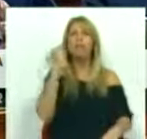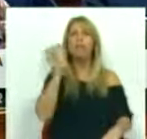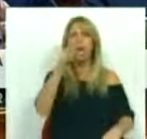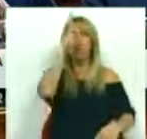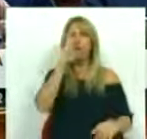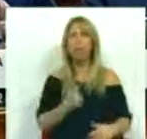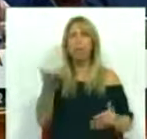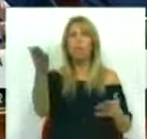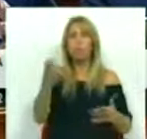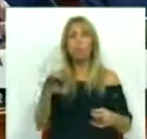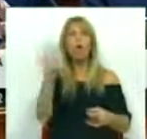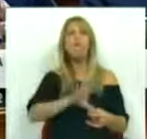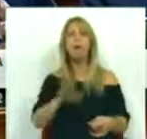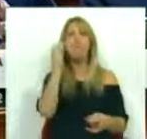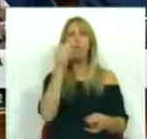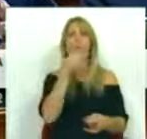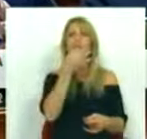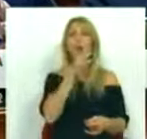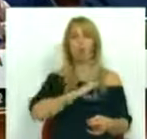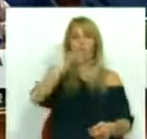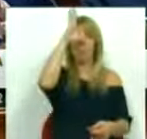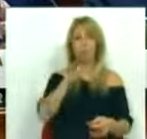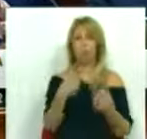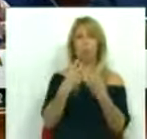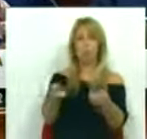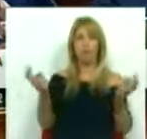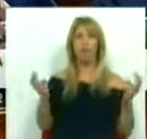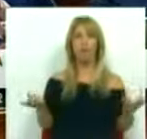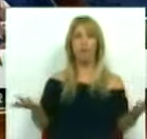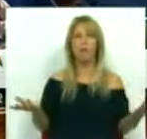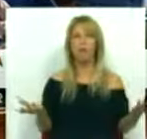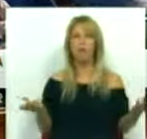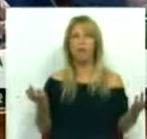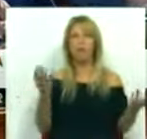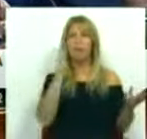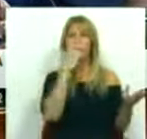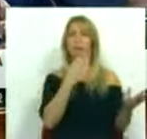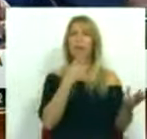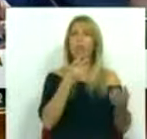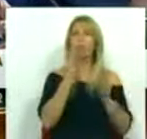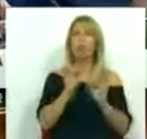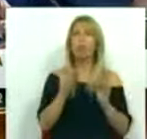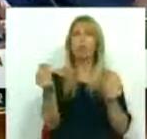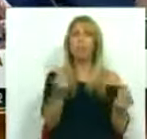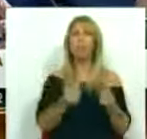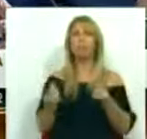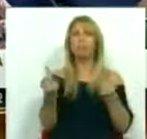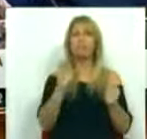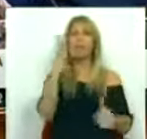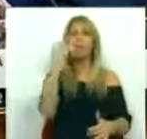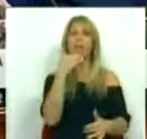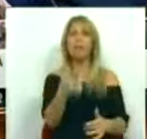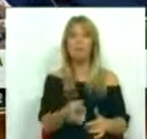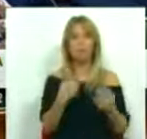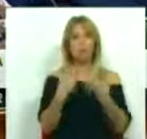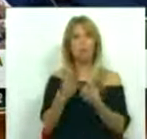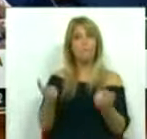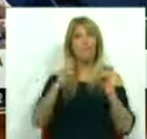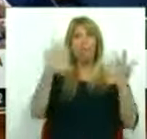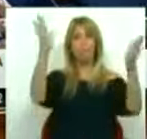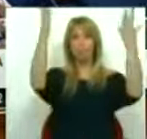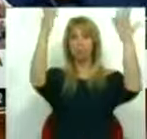Sr. Ministro e a esta bancada, acho que não corre no tom próprio, quando disseram que esta bancada aplaudia